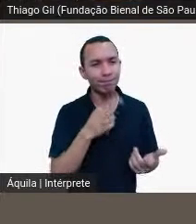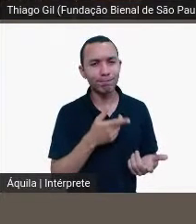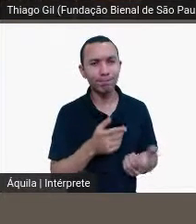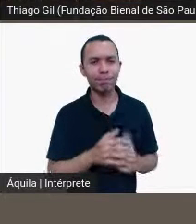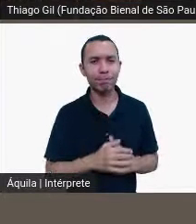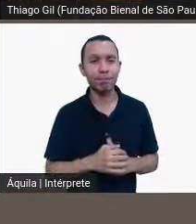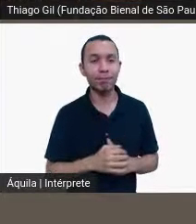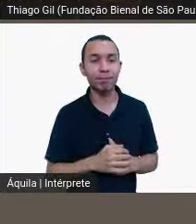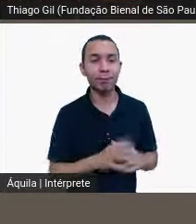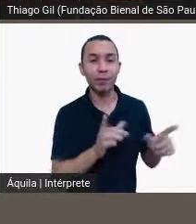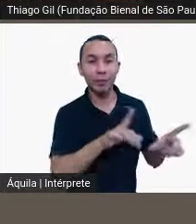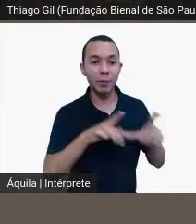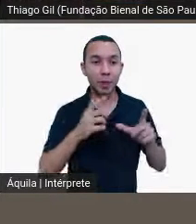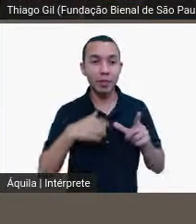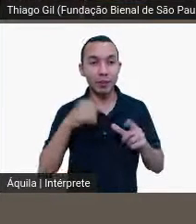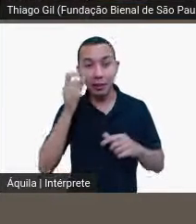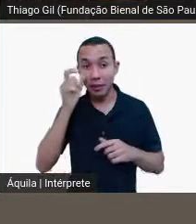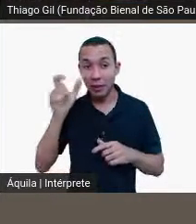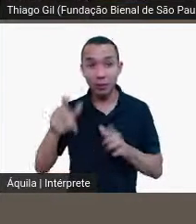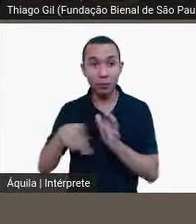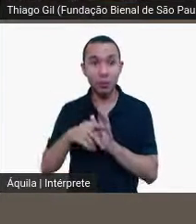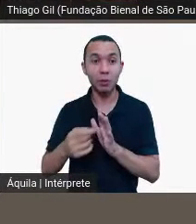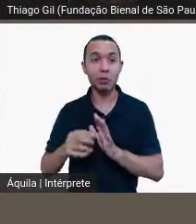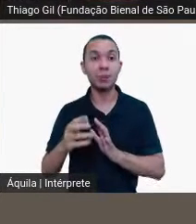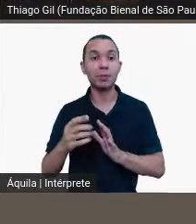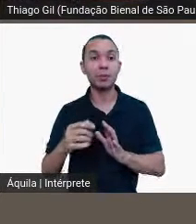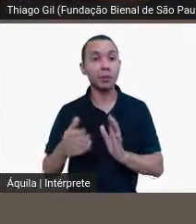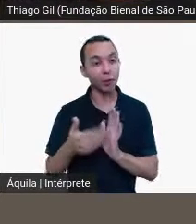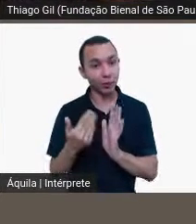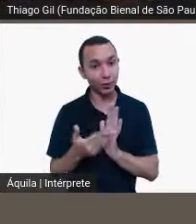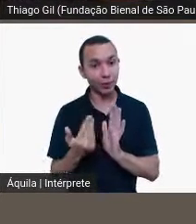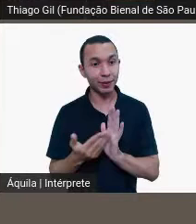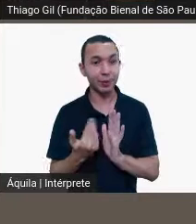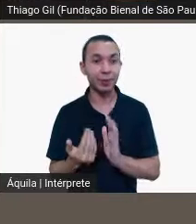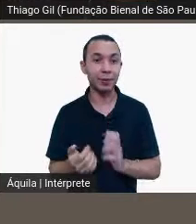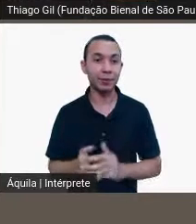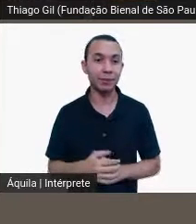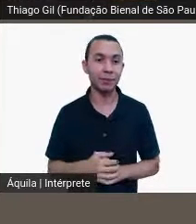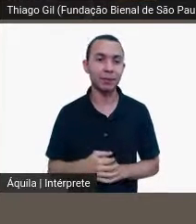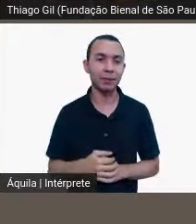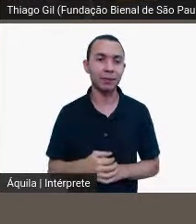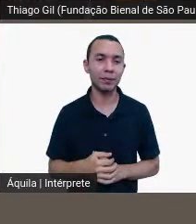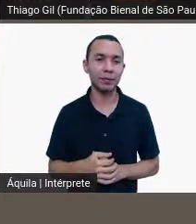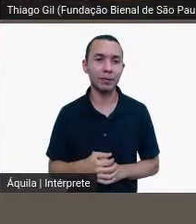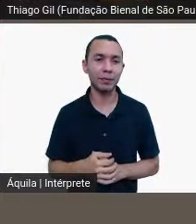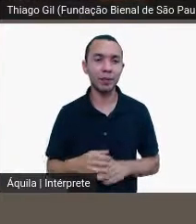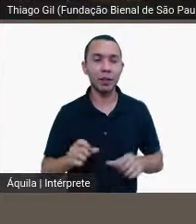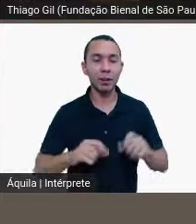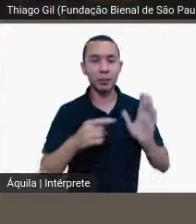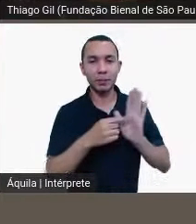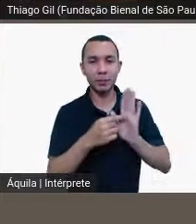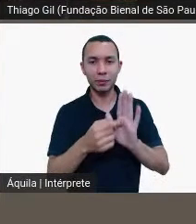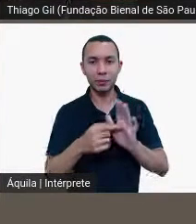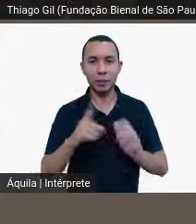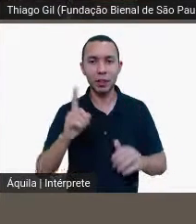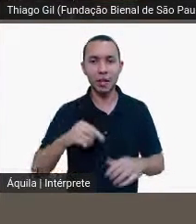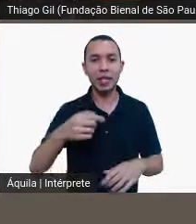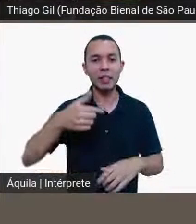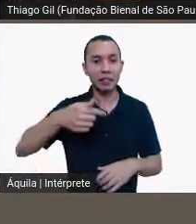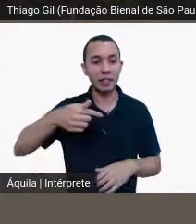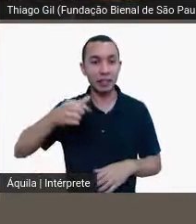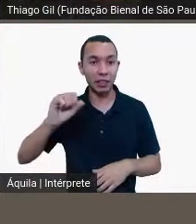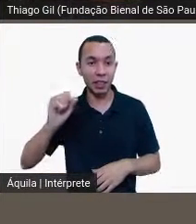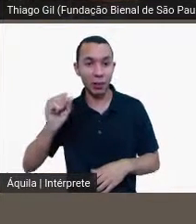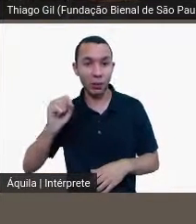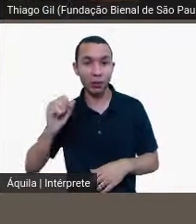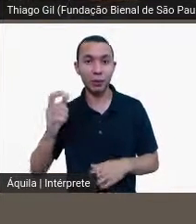de interesse do romance. Eu vou destacar aqui uma cena que é a cena de número 78, que tem o